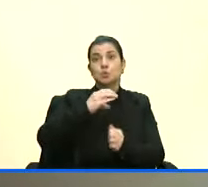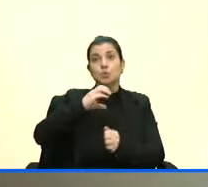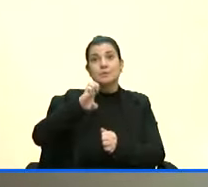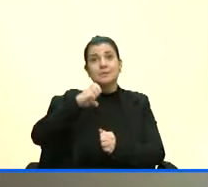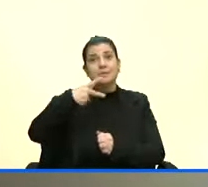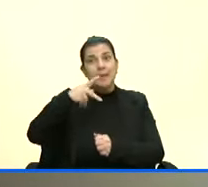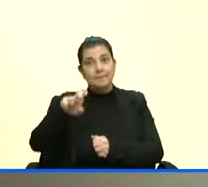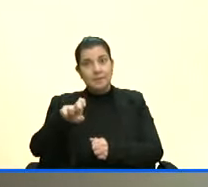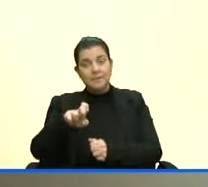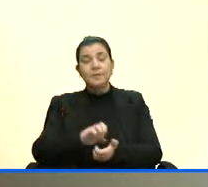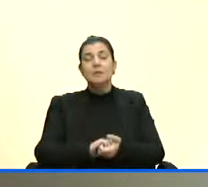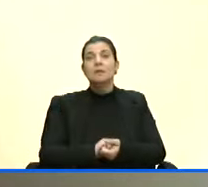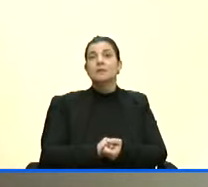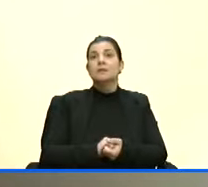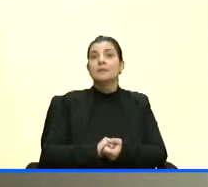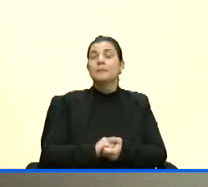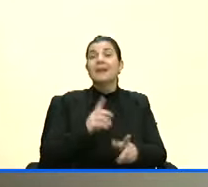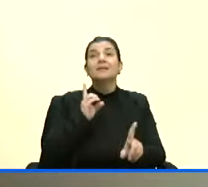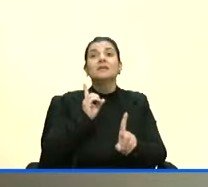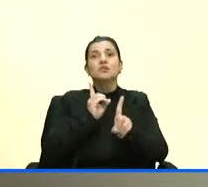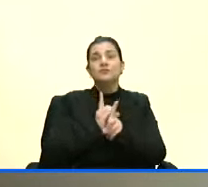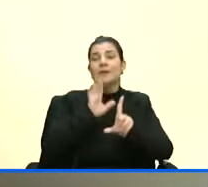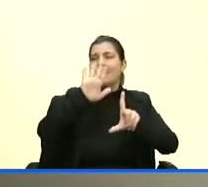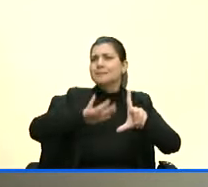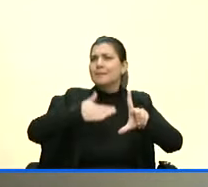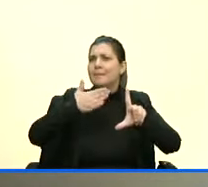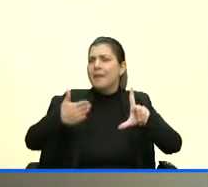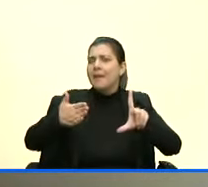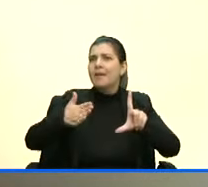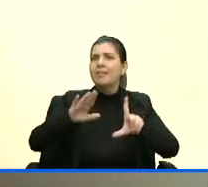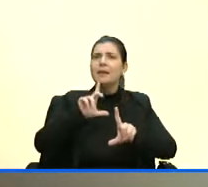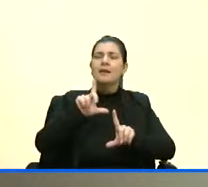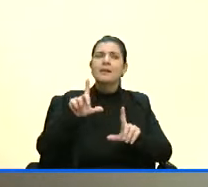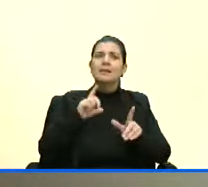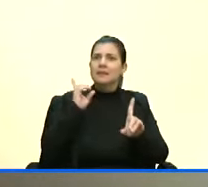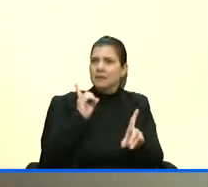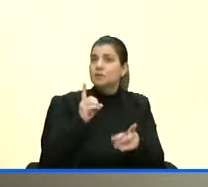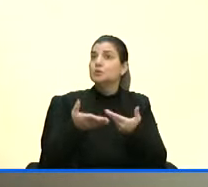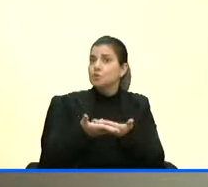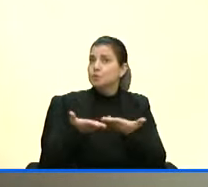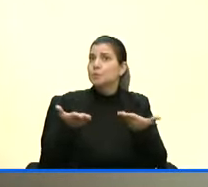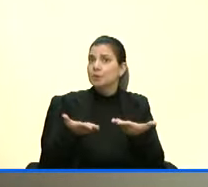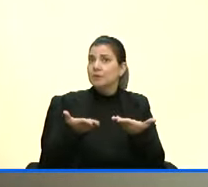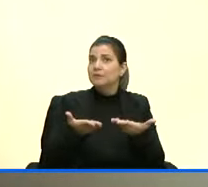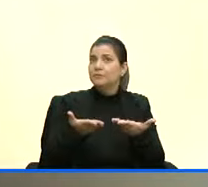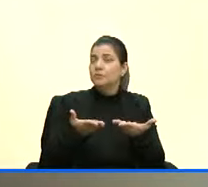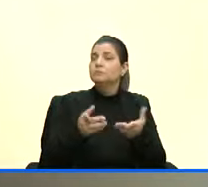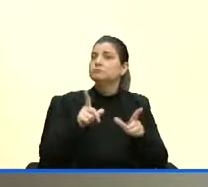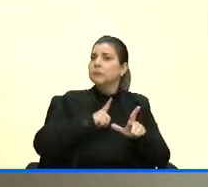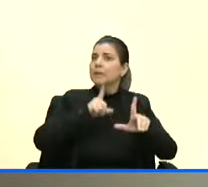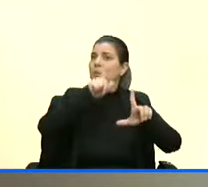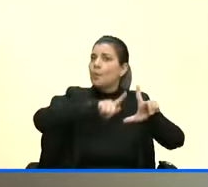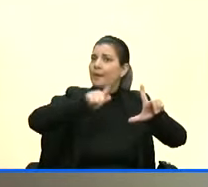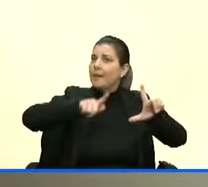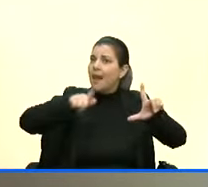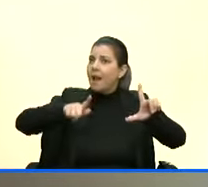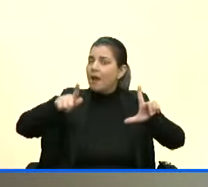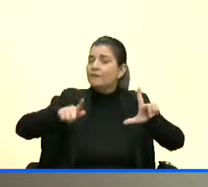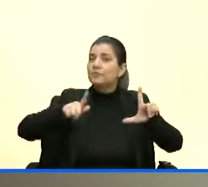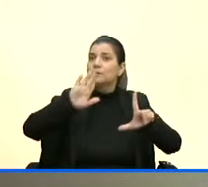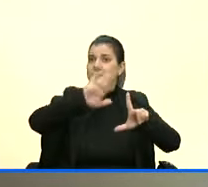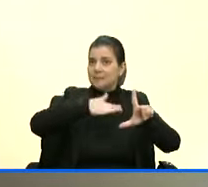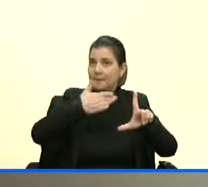identificar, então, essa tabela está disponível, a doutora Andréa Paz faz um gráfico em cima dessa